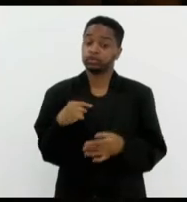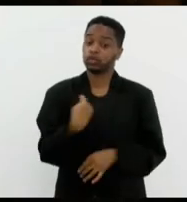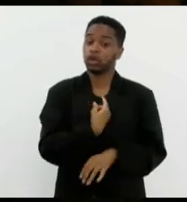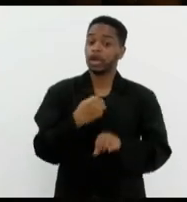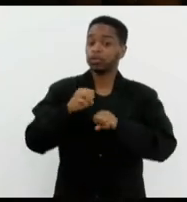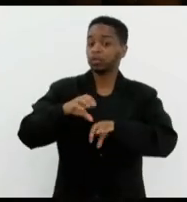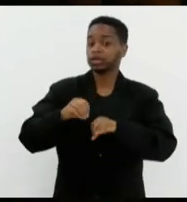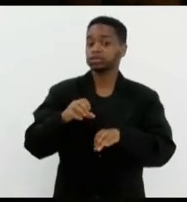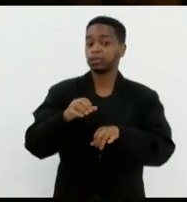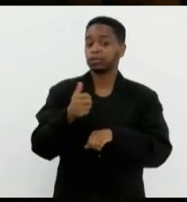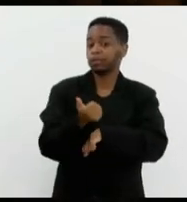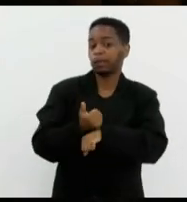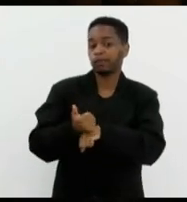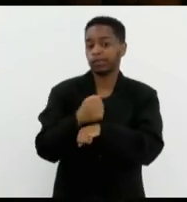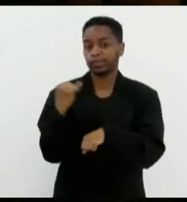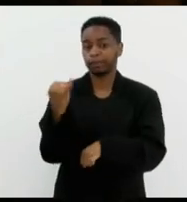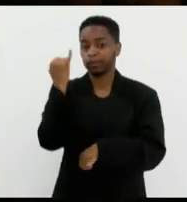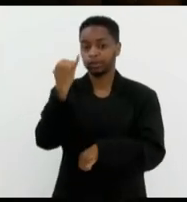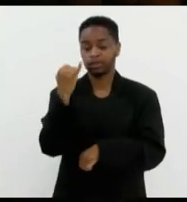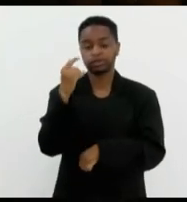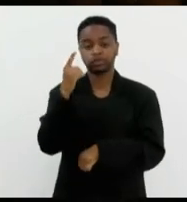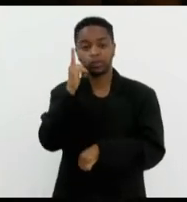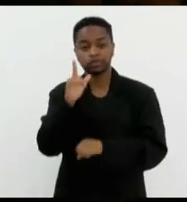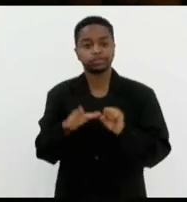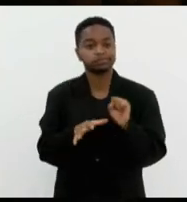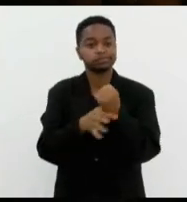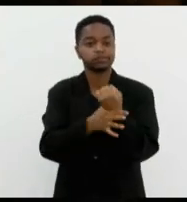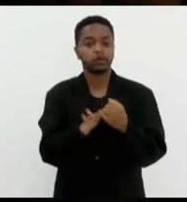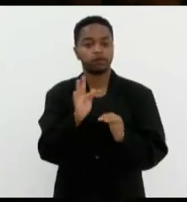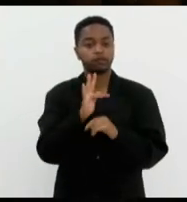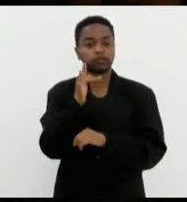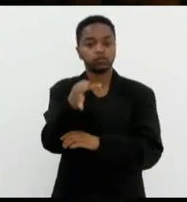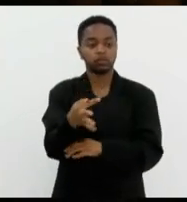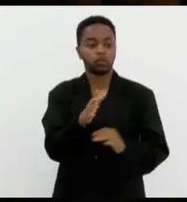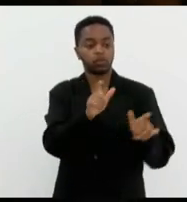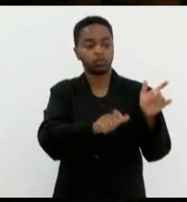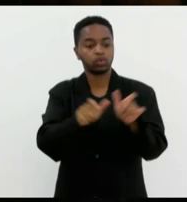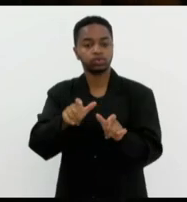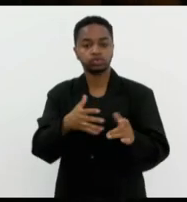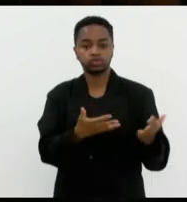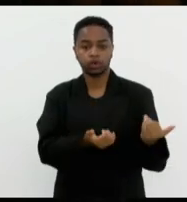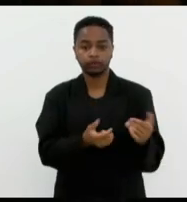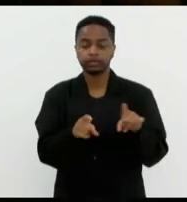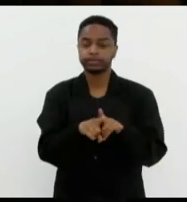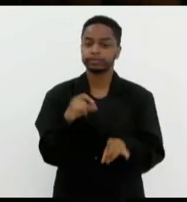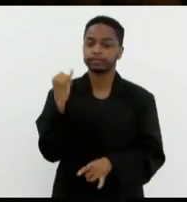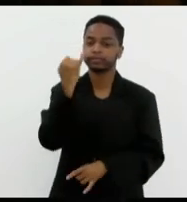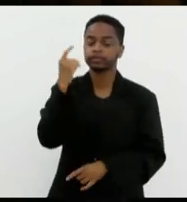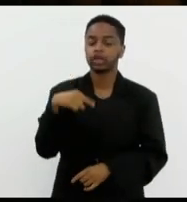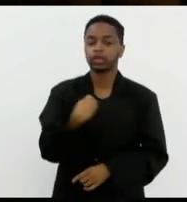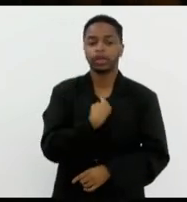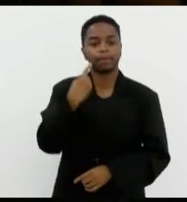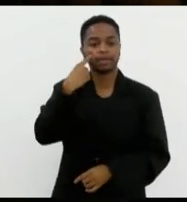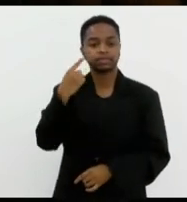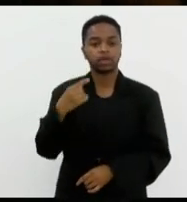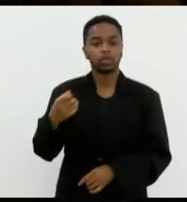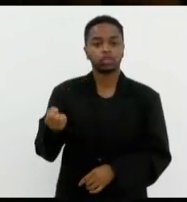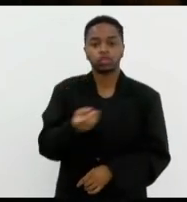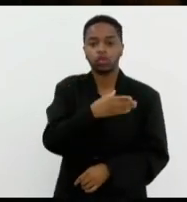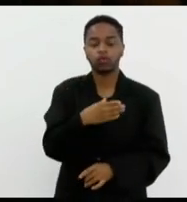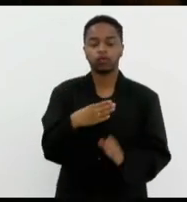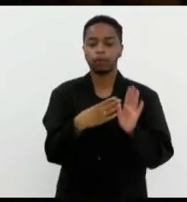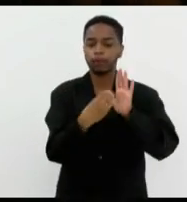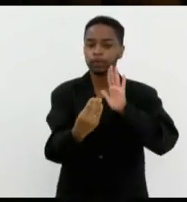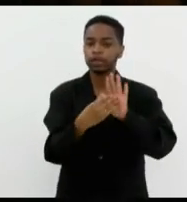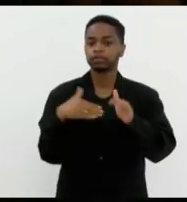tão importante para garantir um futuro para os nossos jovens, tão importante para a gente pensar um novo modelo de desenvolvimento,